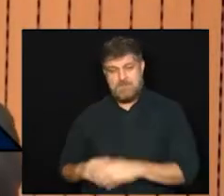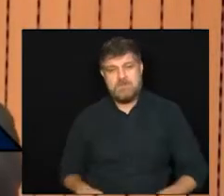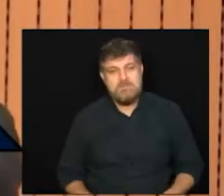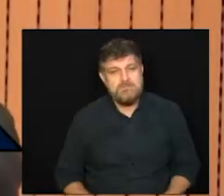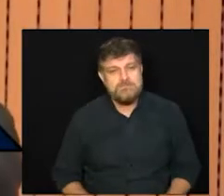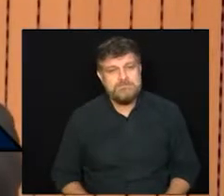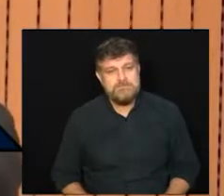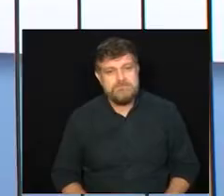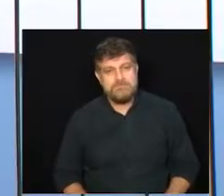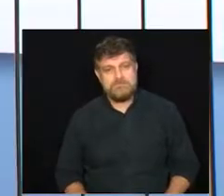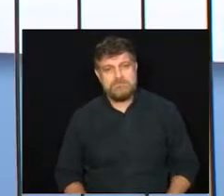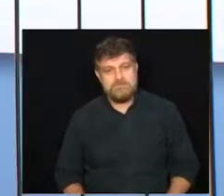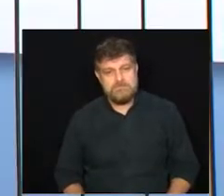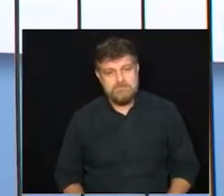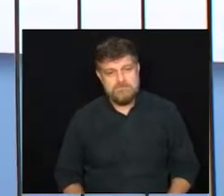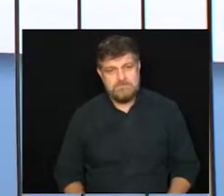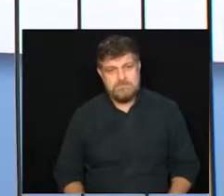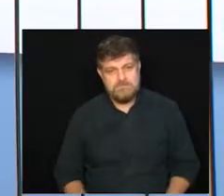Campinas.